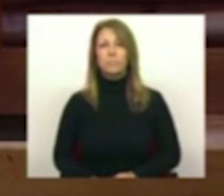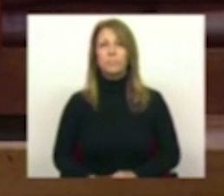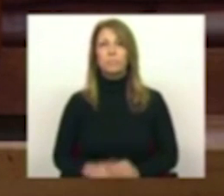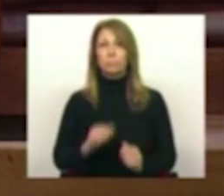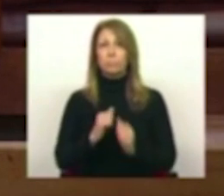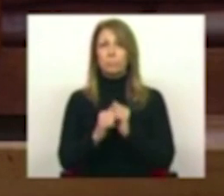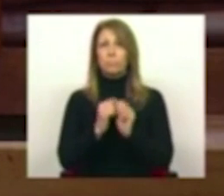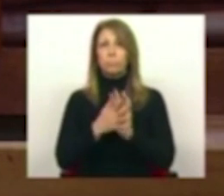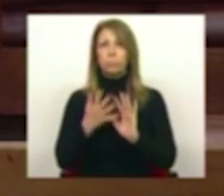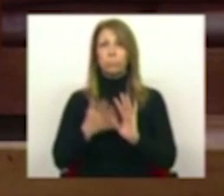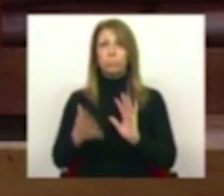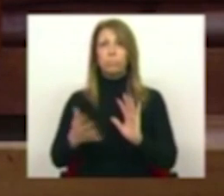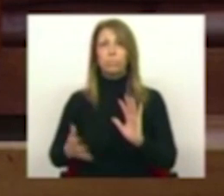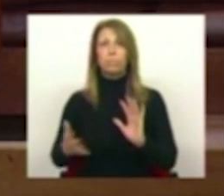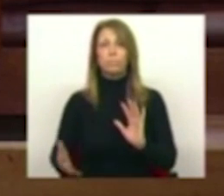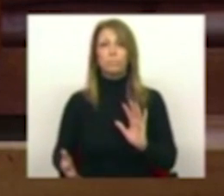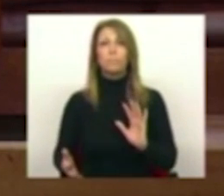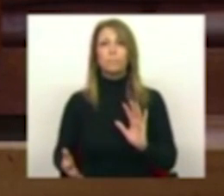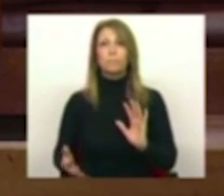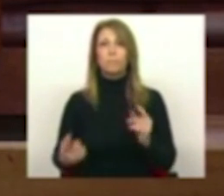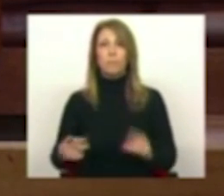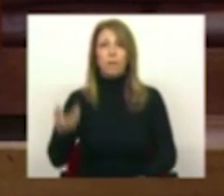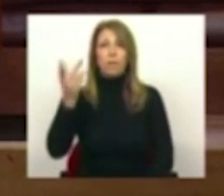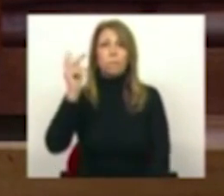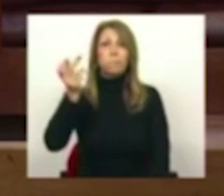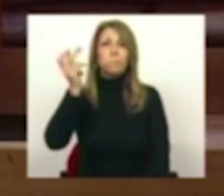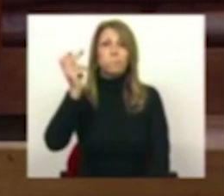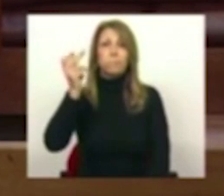burocracia que há anos e anos